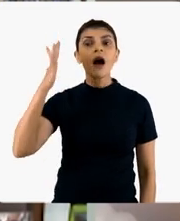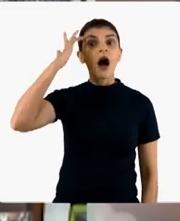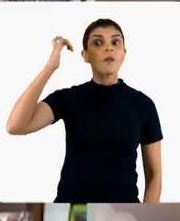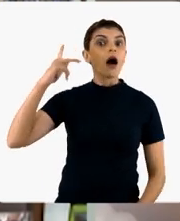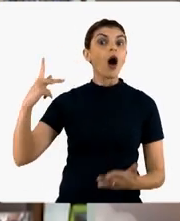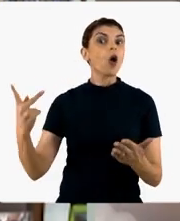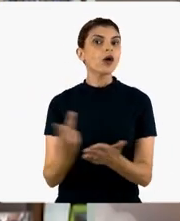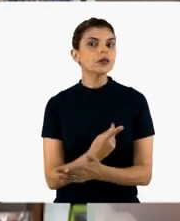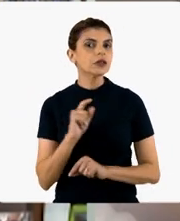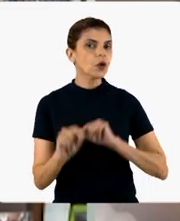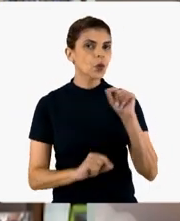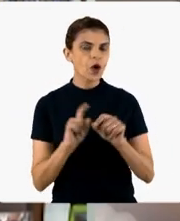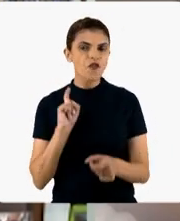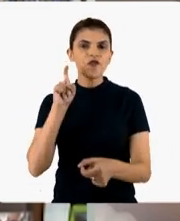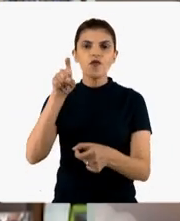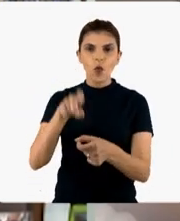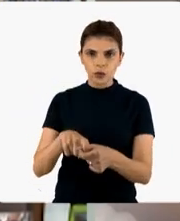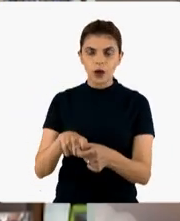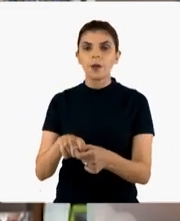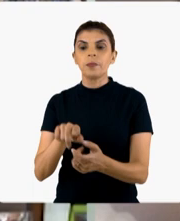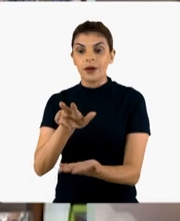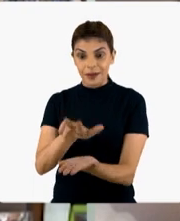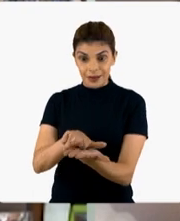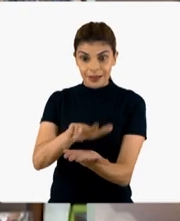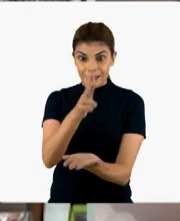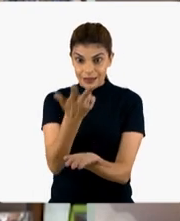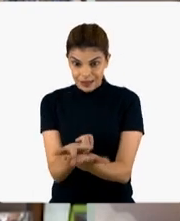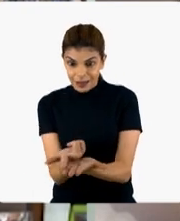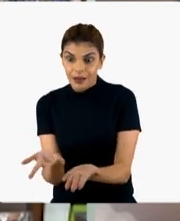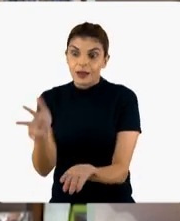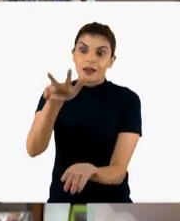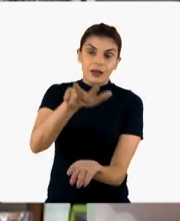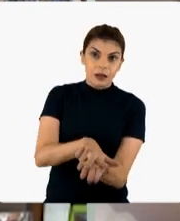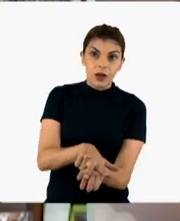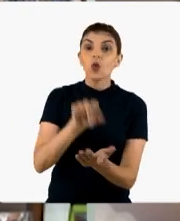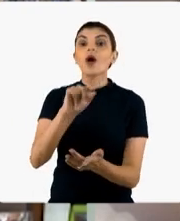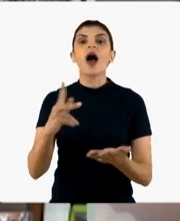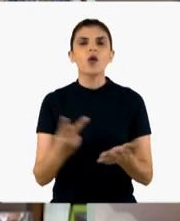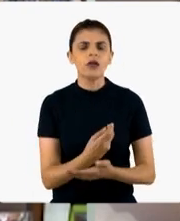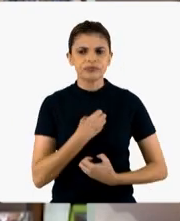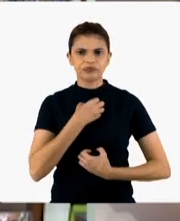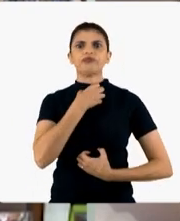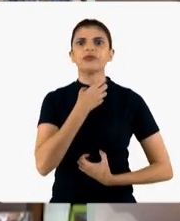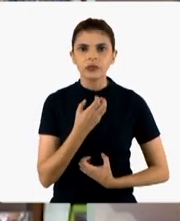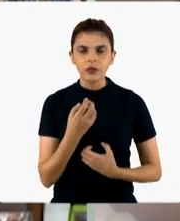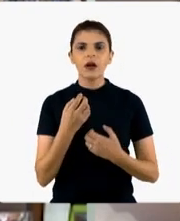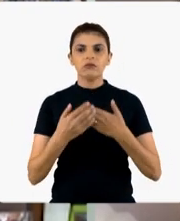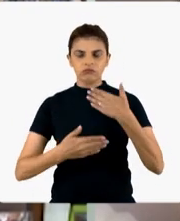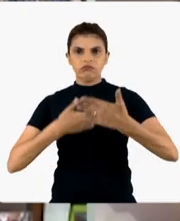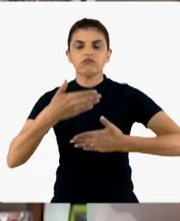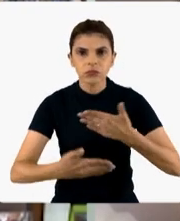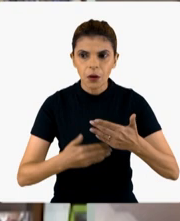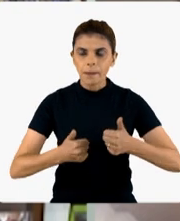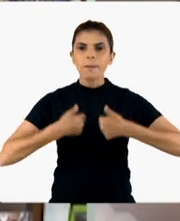o que que acontece no dia seguinte quando você volta para supino? Eles têm você então ele